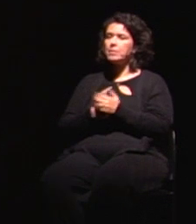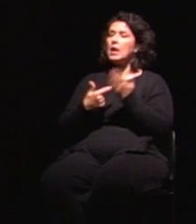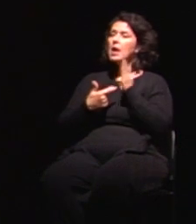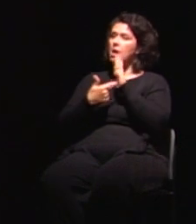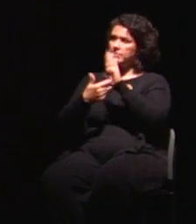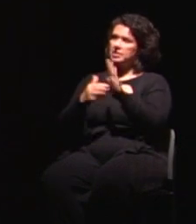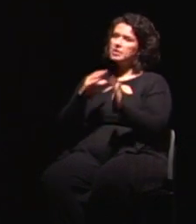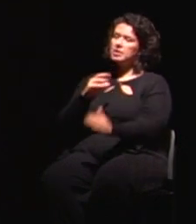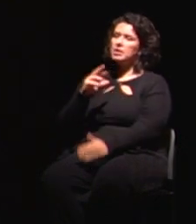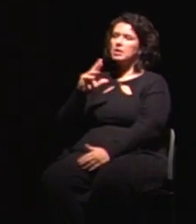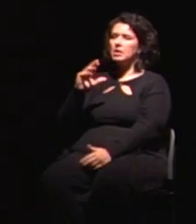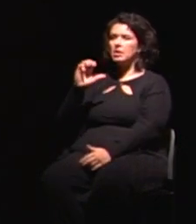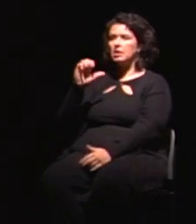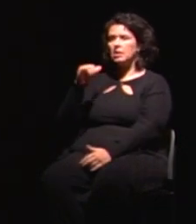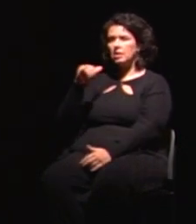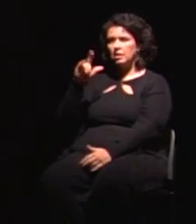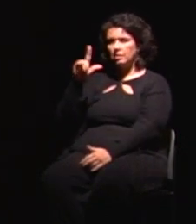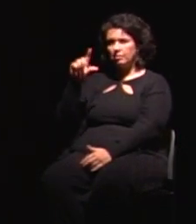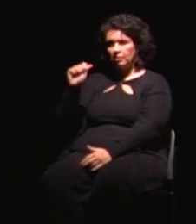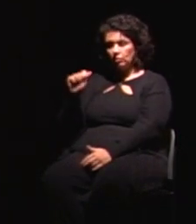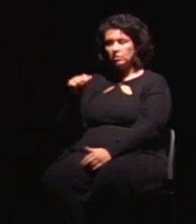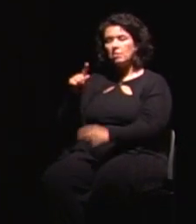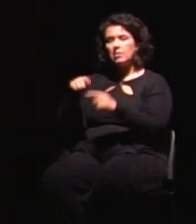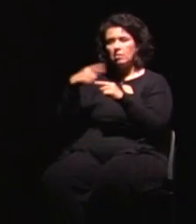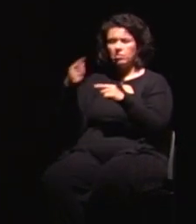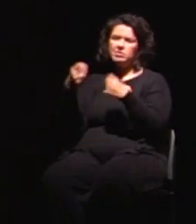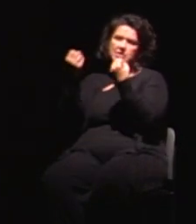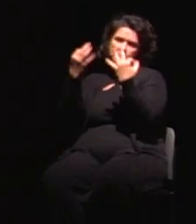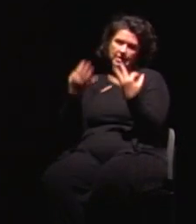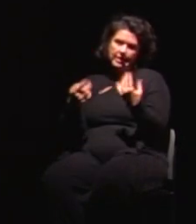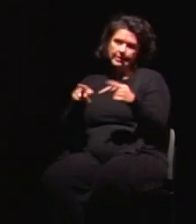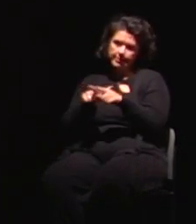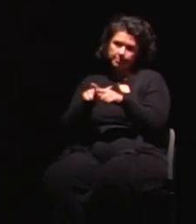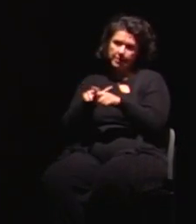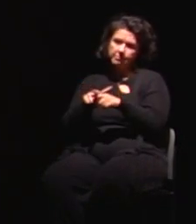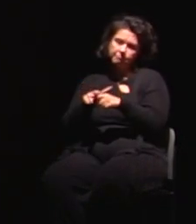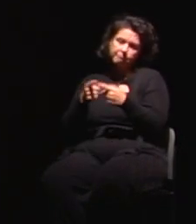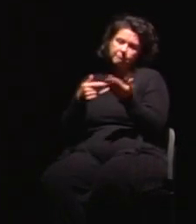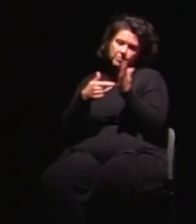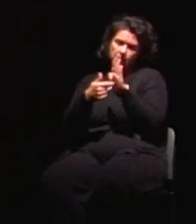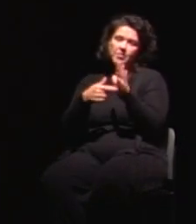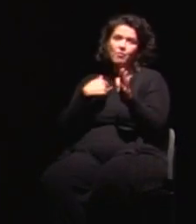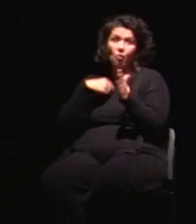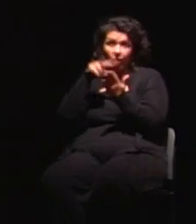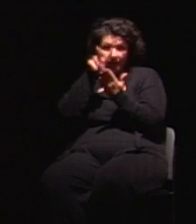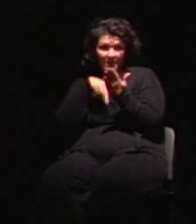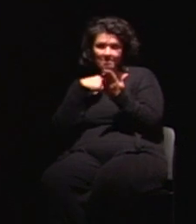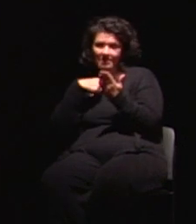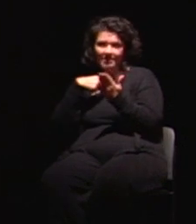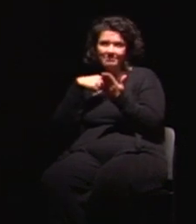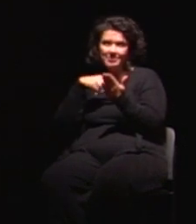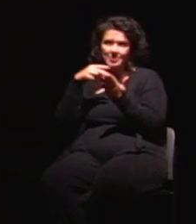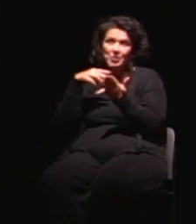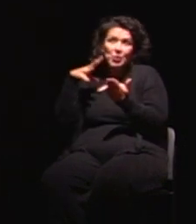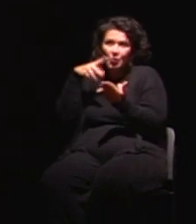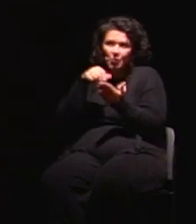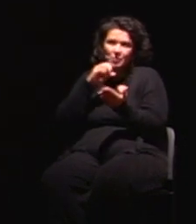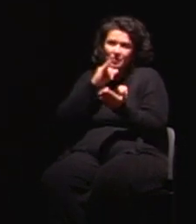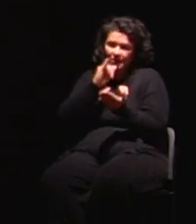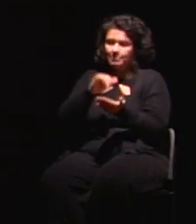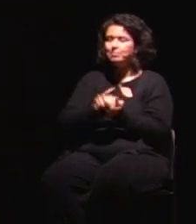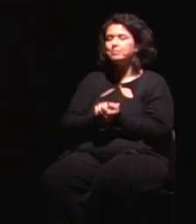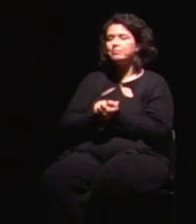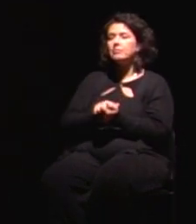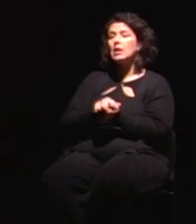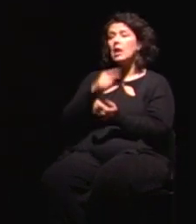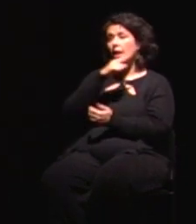Cremilda e depois pedir para ela falar um pouquinho. Vou ler para não esquecer nada, tá, Cremilda? Então, a Cremilda Medina é